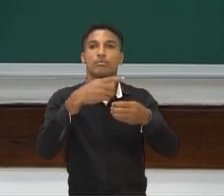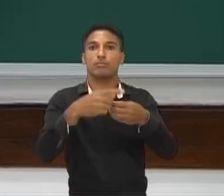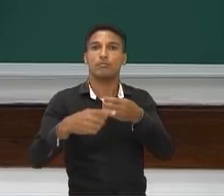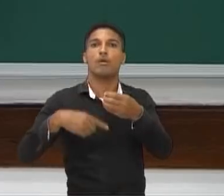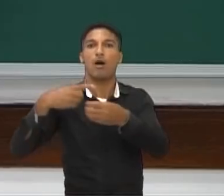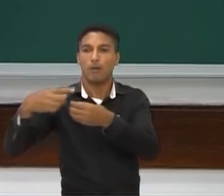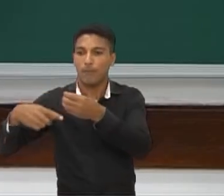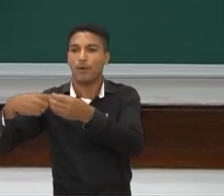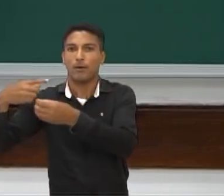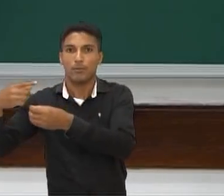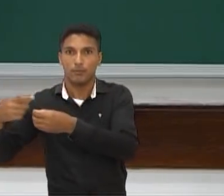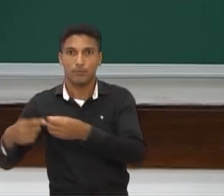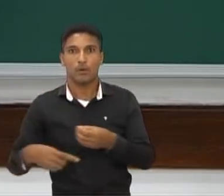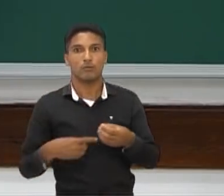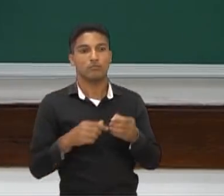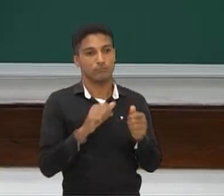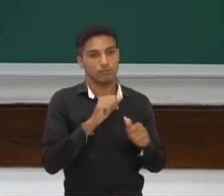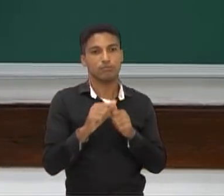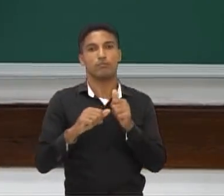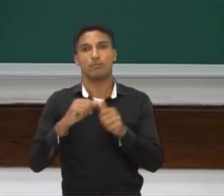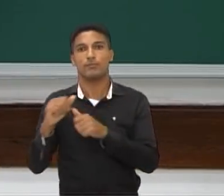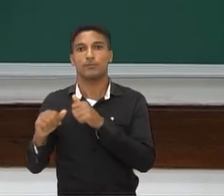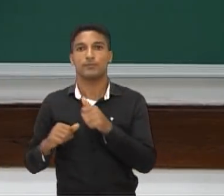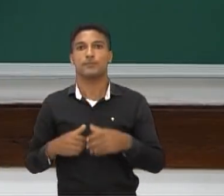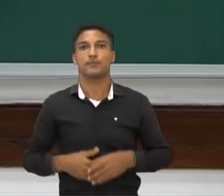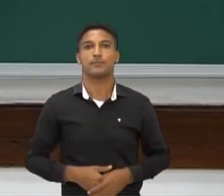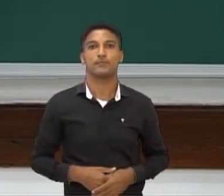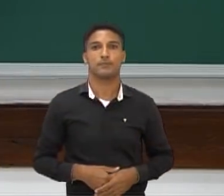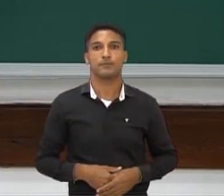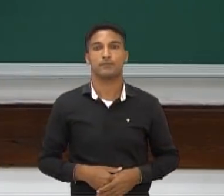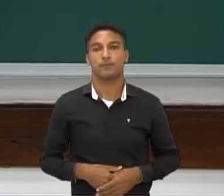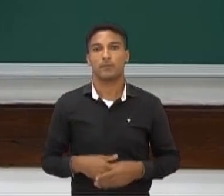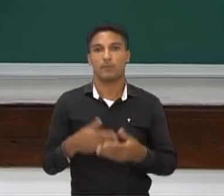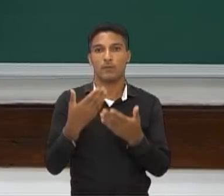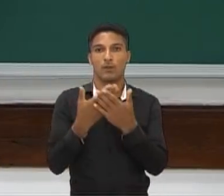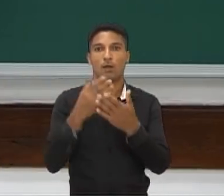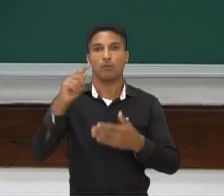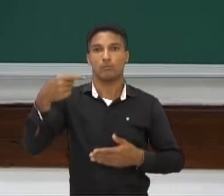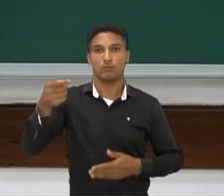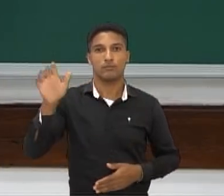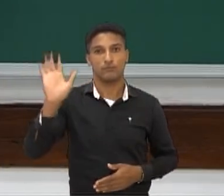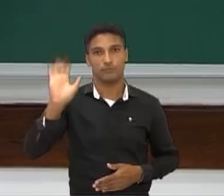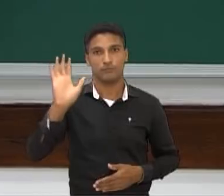você muito sucesso, bons estudos e até a nossa próxima aula.